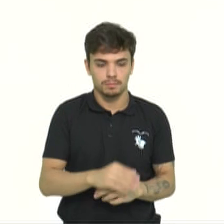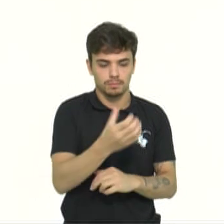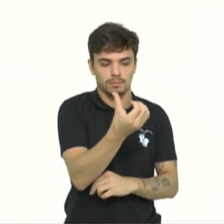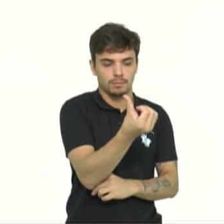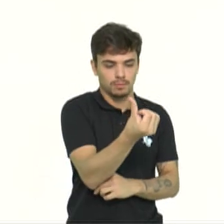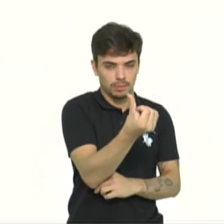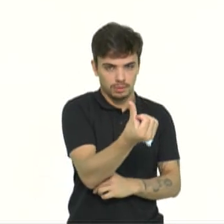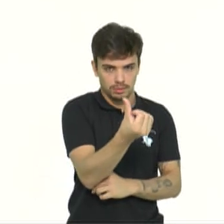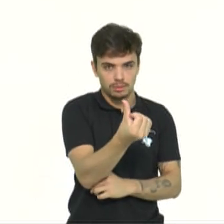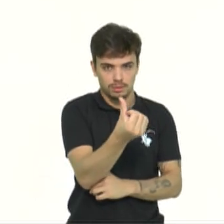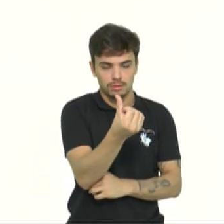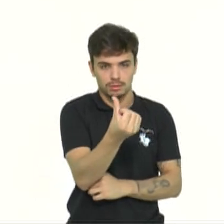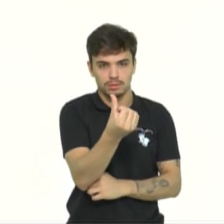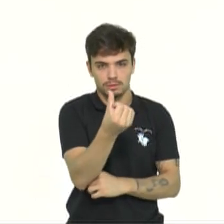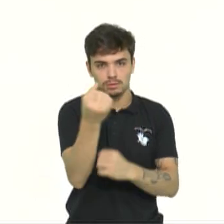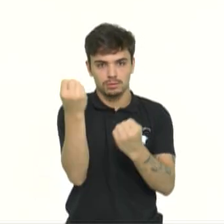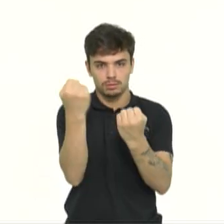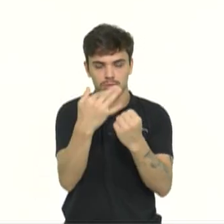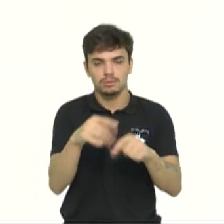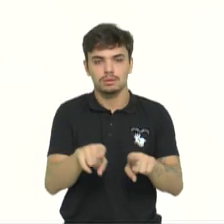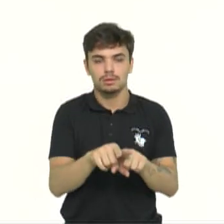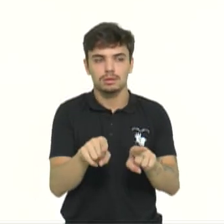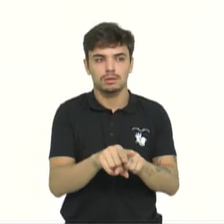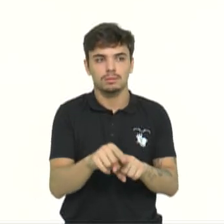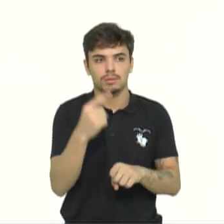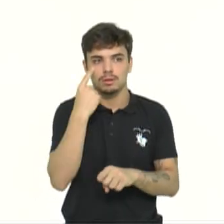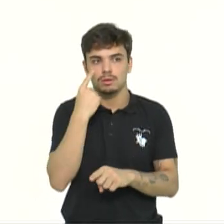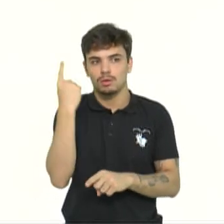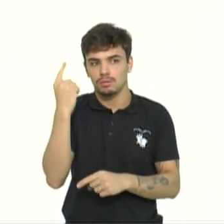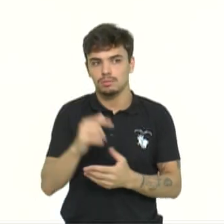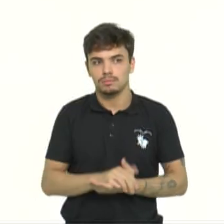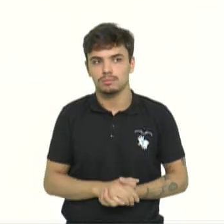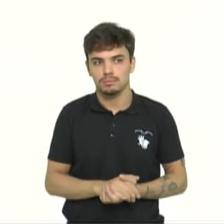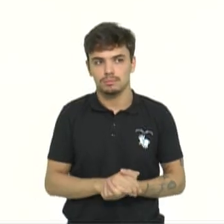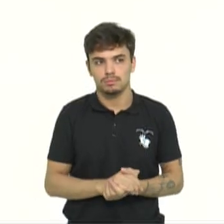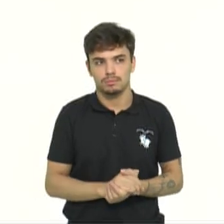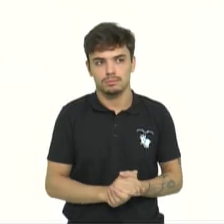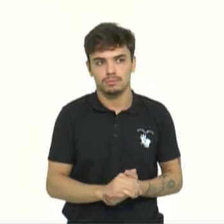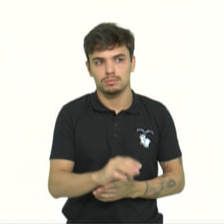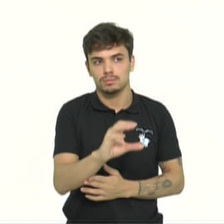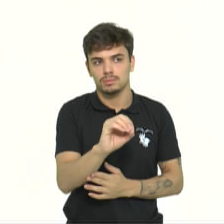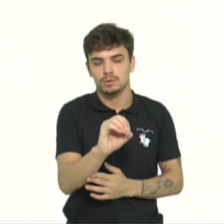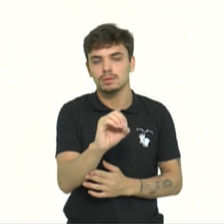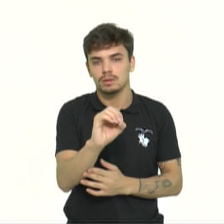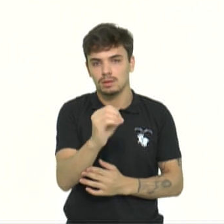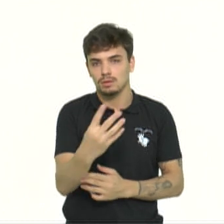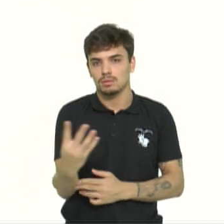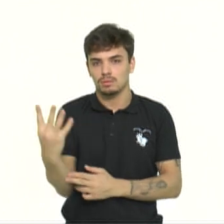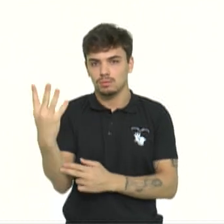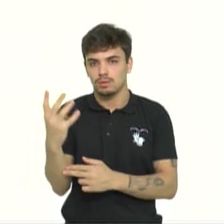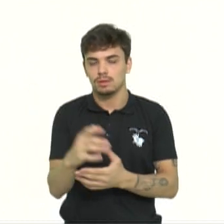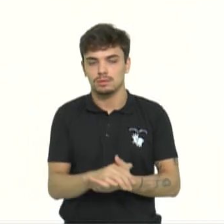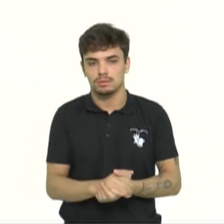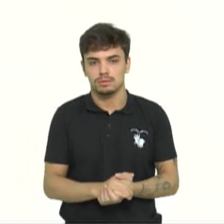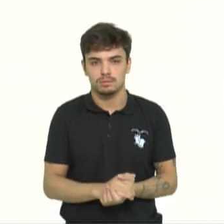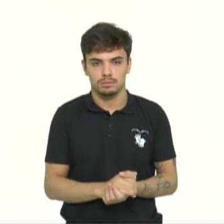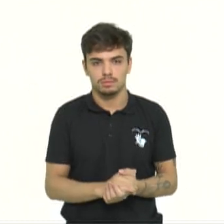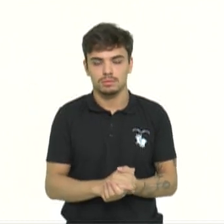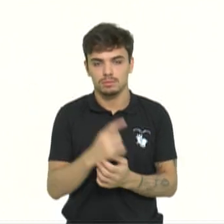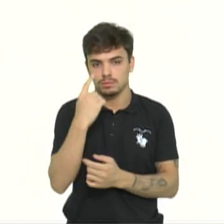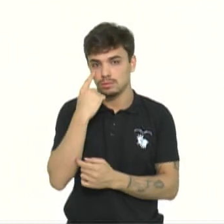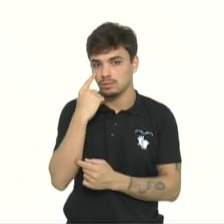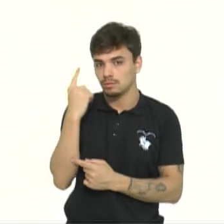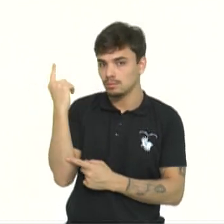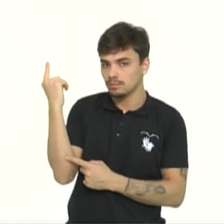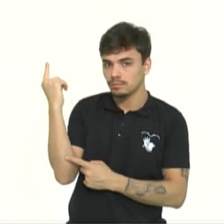6 o coeficiente. E aqui, do enxofre, ele era 0 e ficou para 4, então teve 4, e esse vai ser o coeficiente